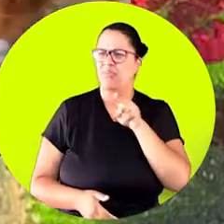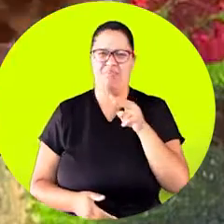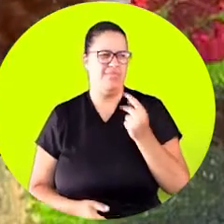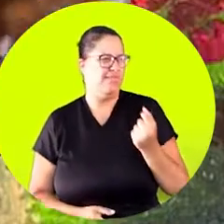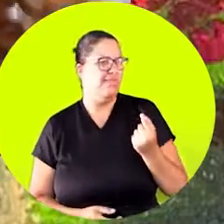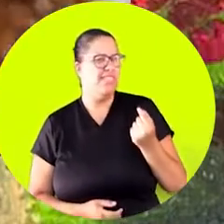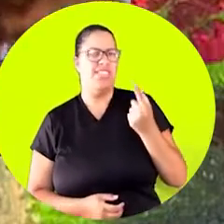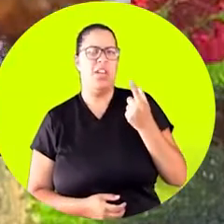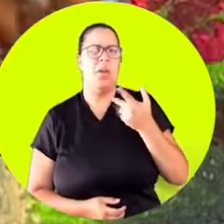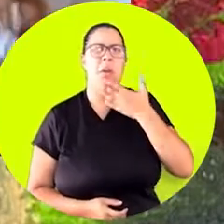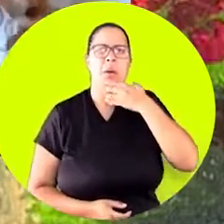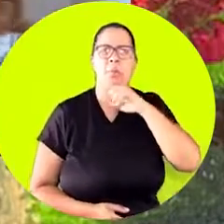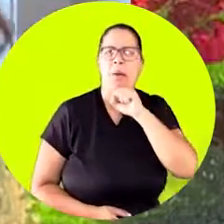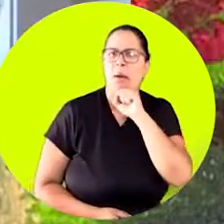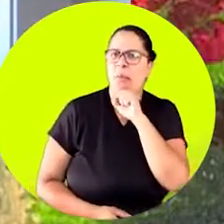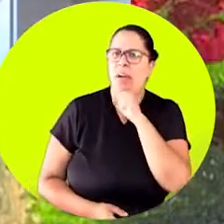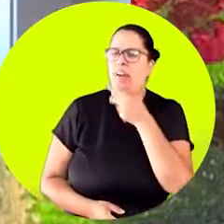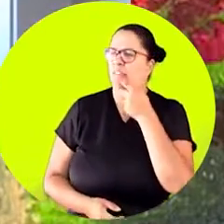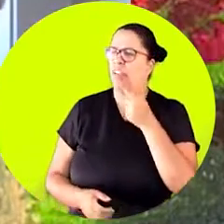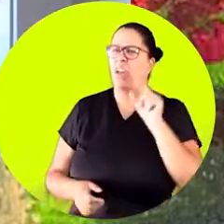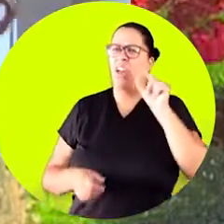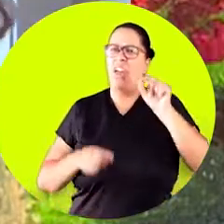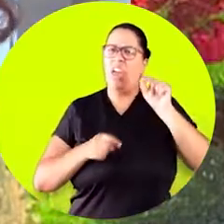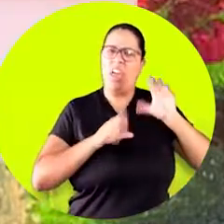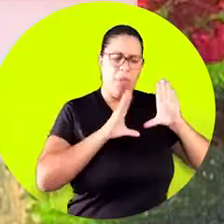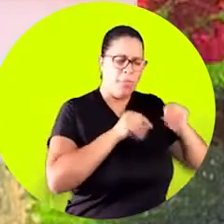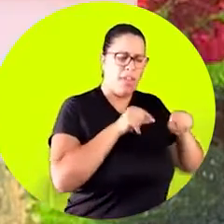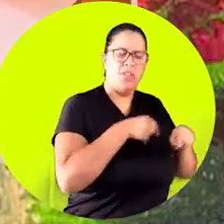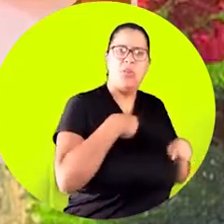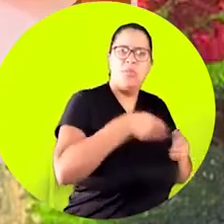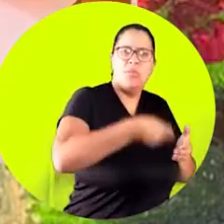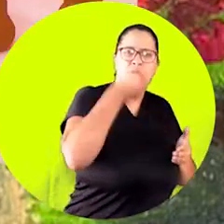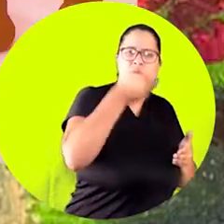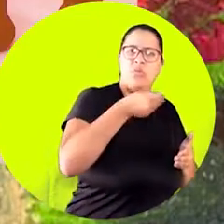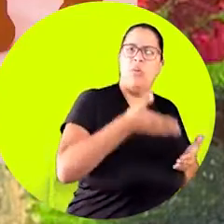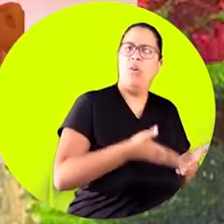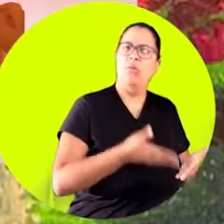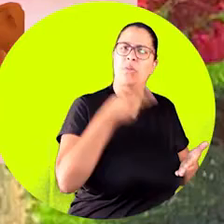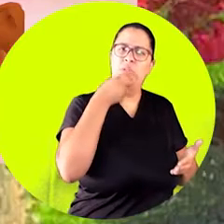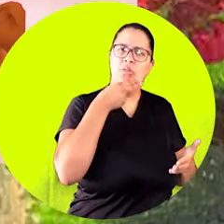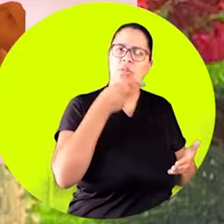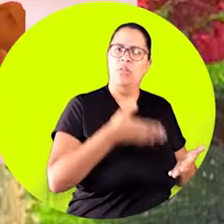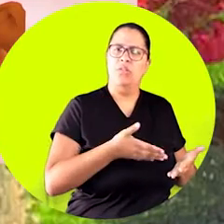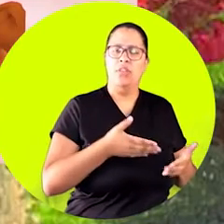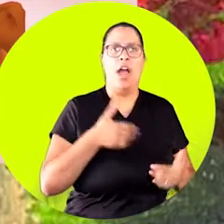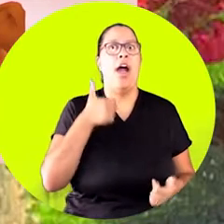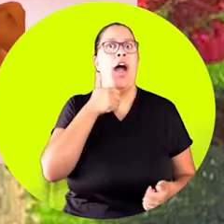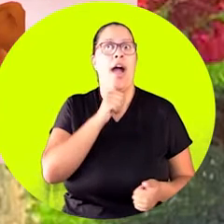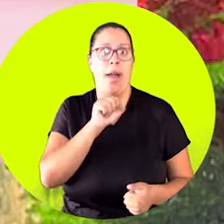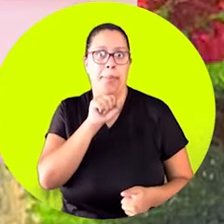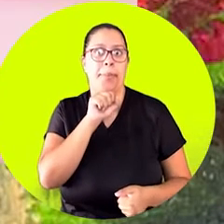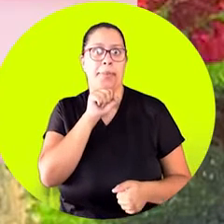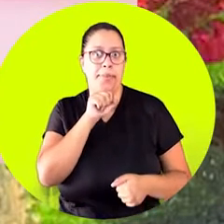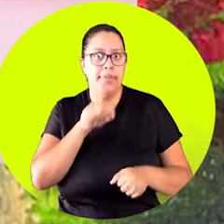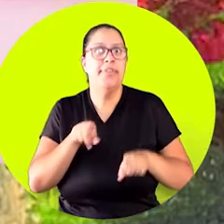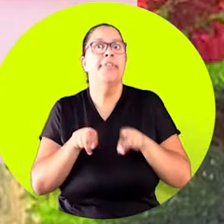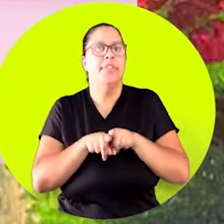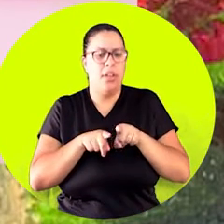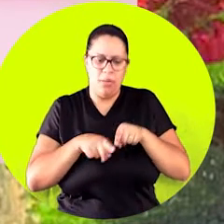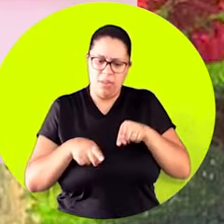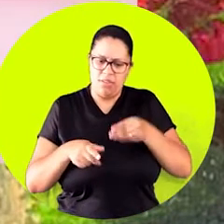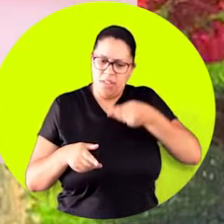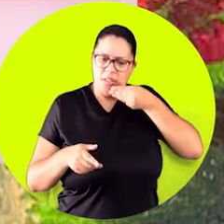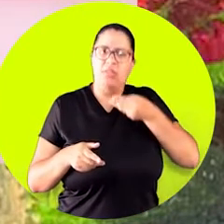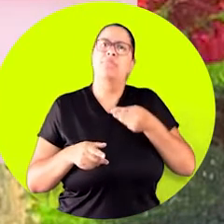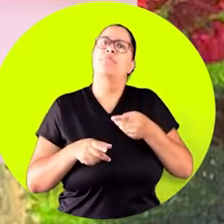errado. O papai urso disse: "Alguém mexeu no meu mingau." A mamãe urso também percebeu que alguém havia comido seu